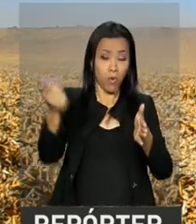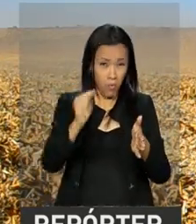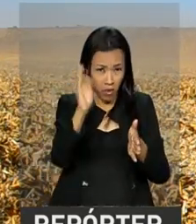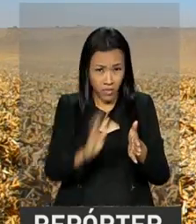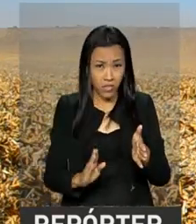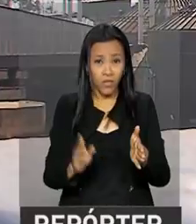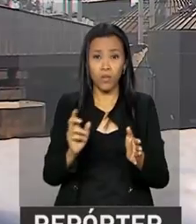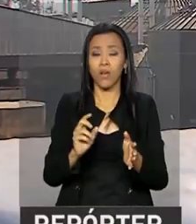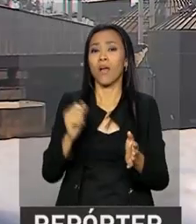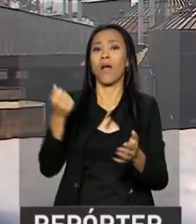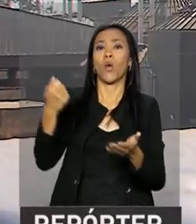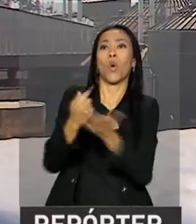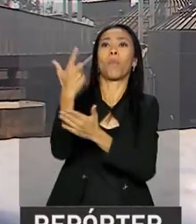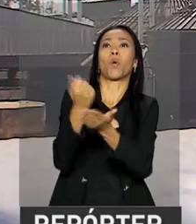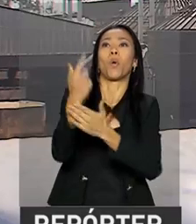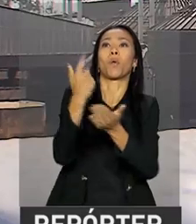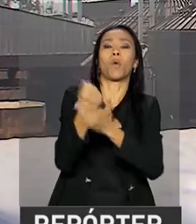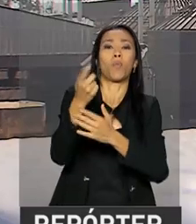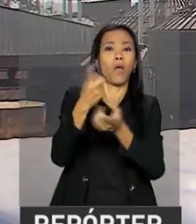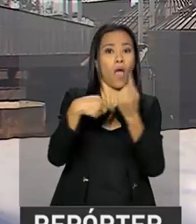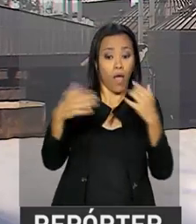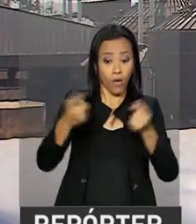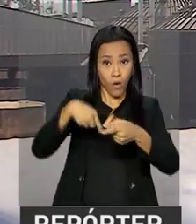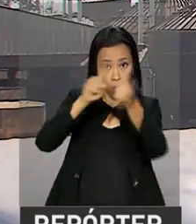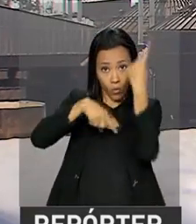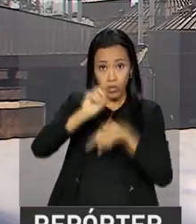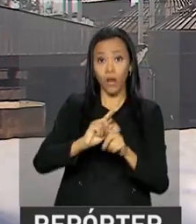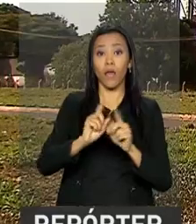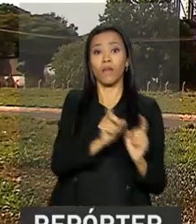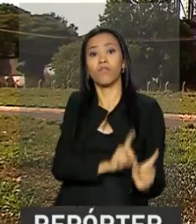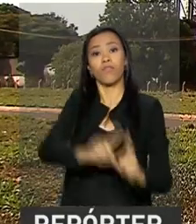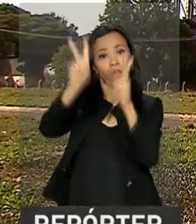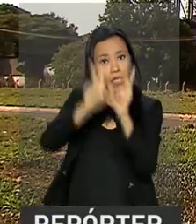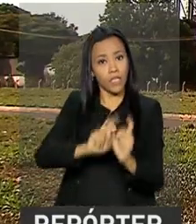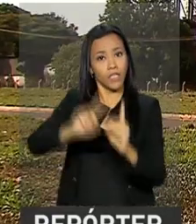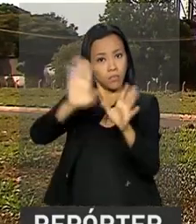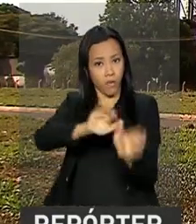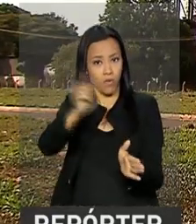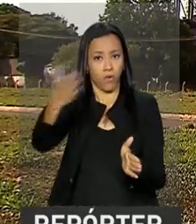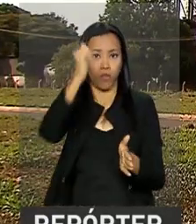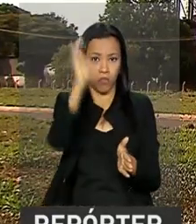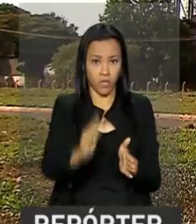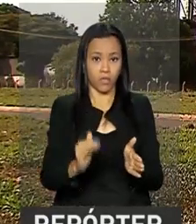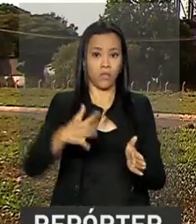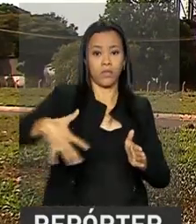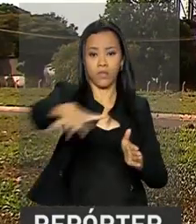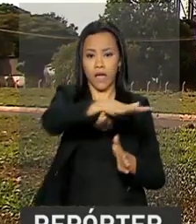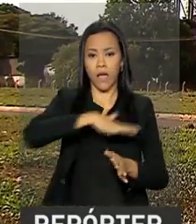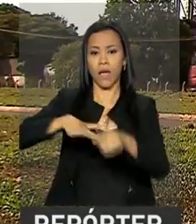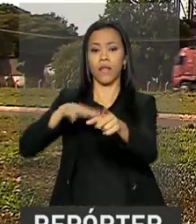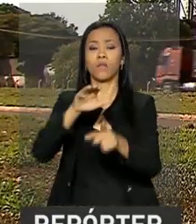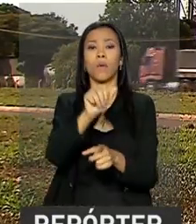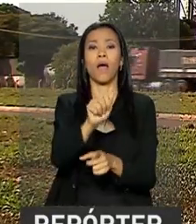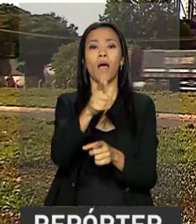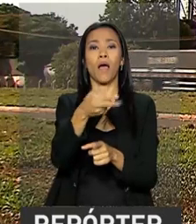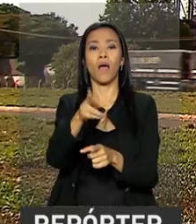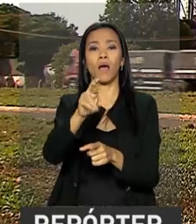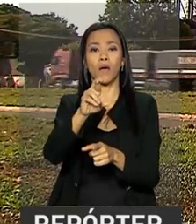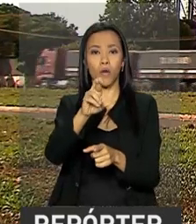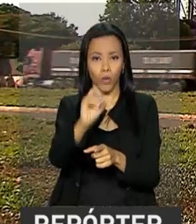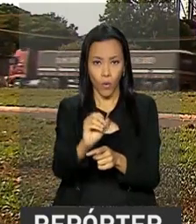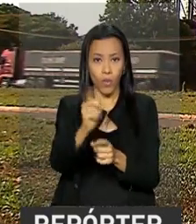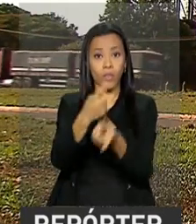país importador e se transformou em um exportador de alimentos as exportações do agronegócio chegaram a cerca de